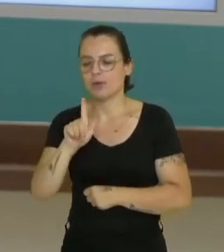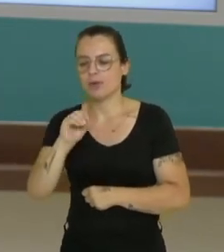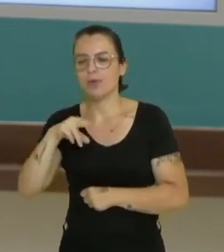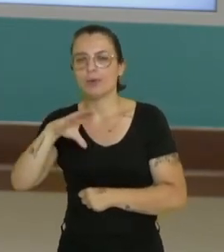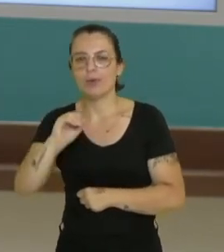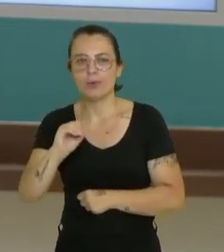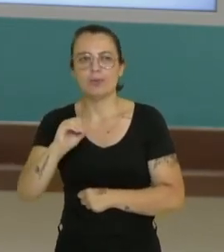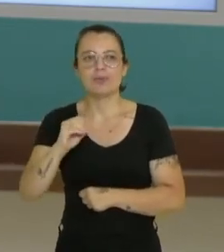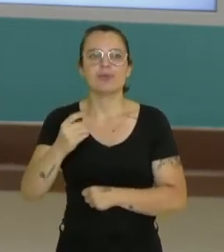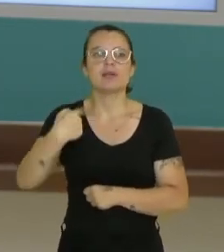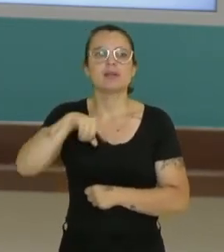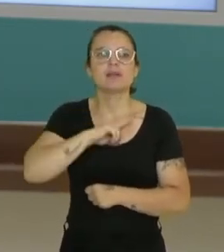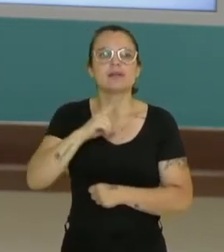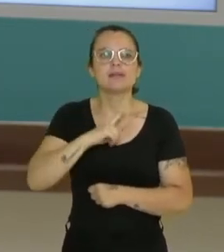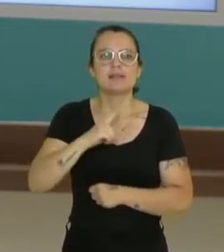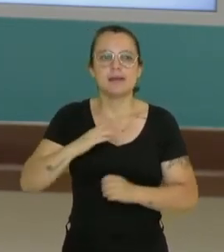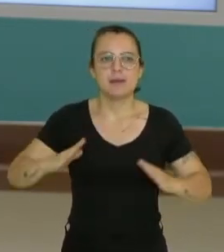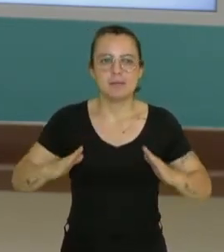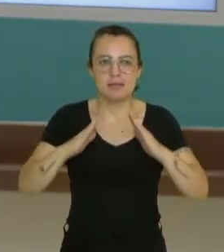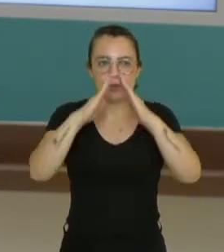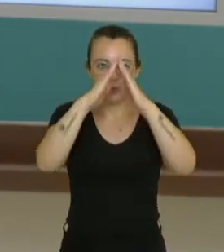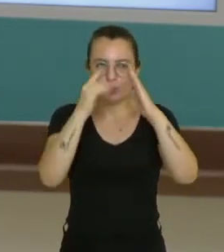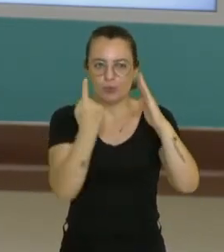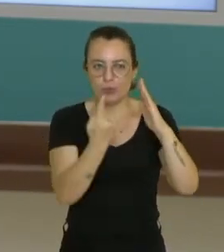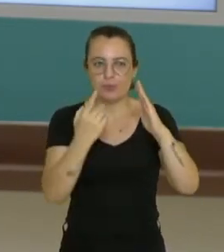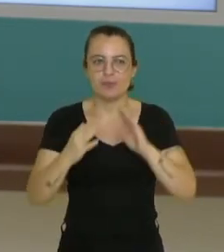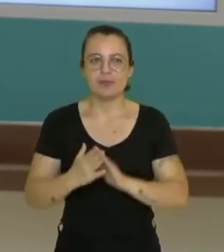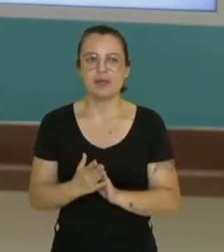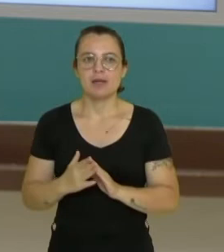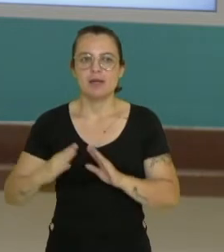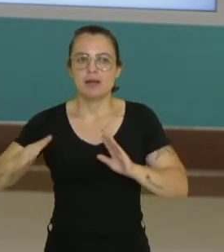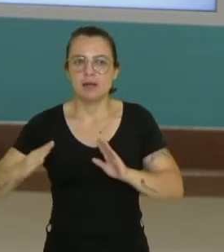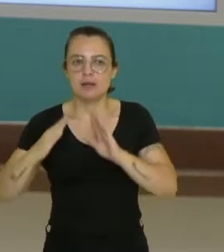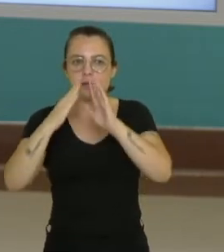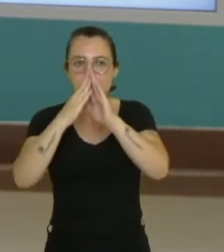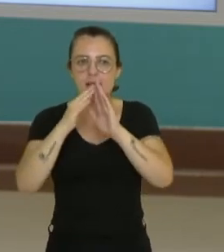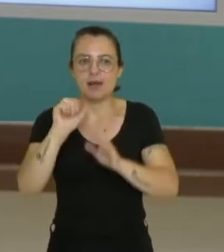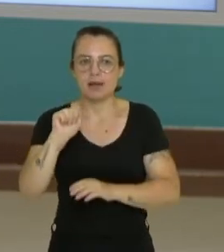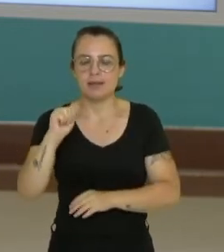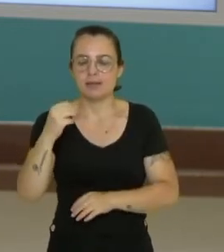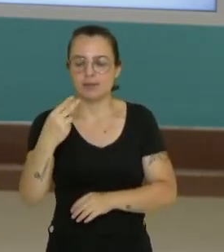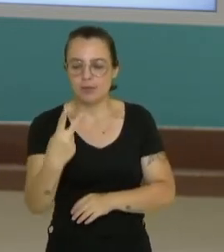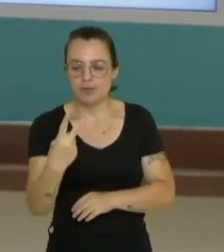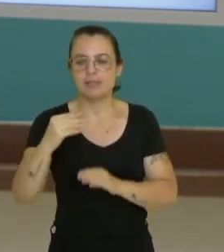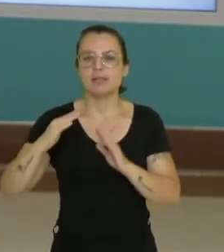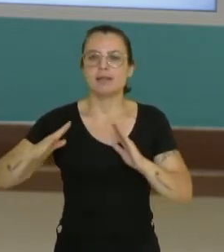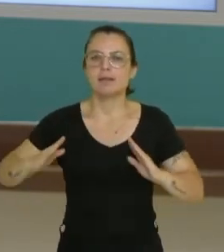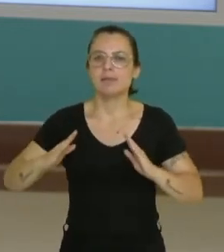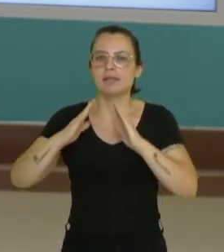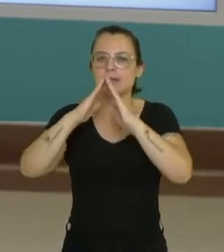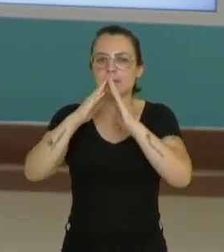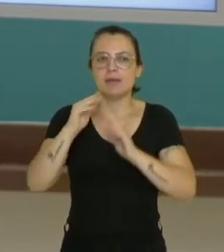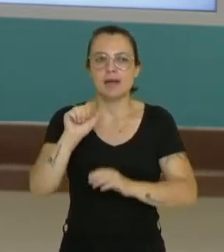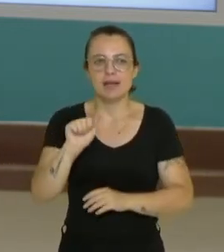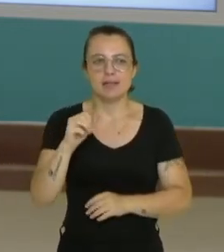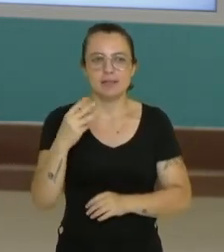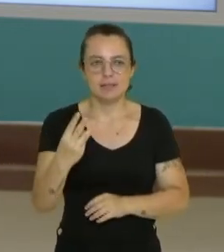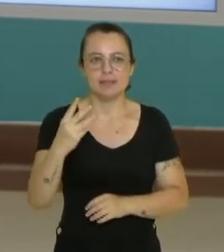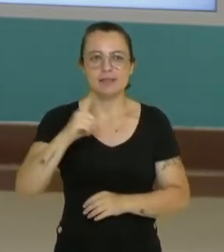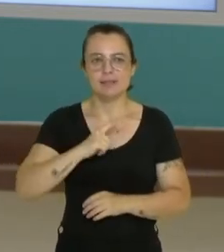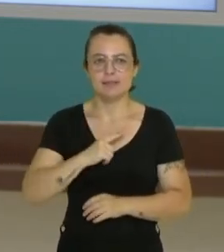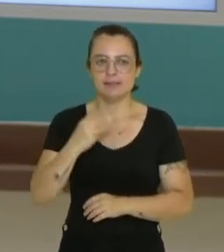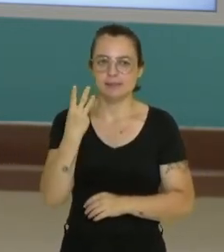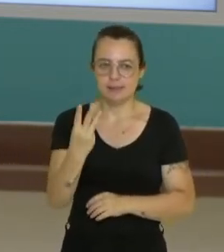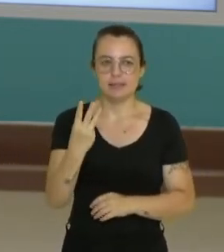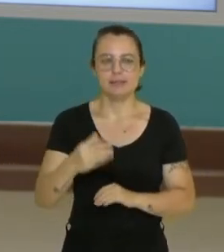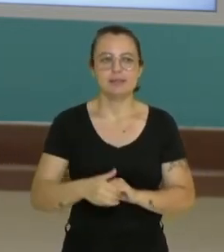pirâmide 1, a pirâmide de base A2 e a pirâmide de base A3. Ficamos com 3 pirâmides.